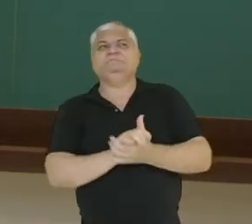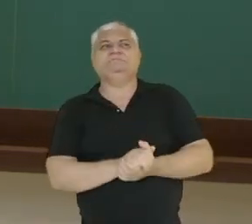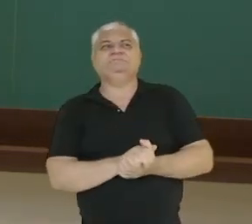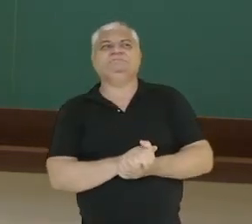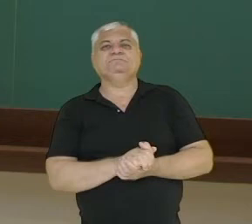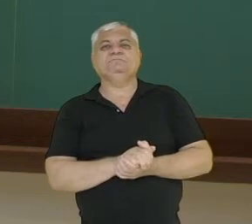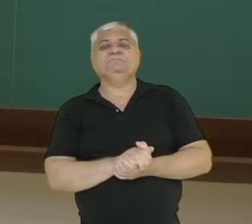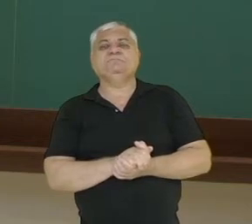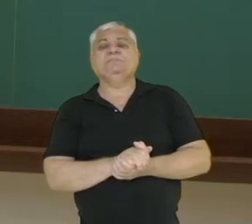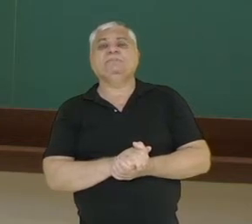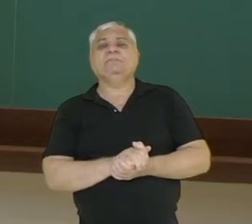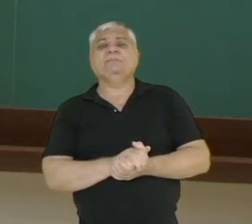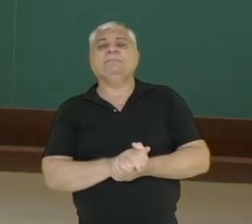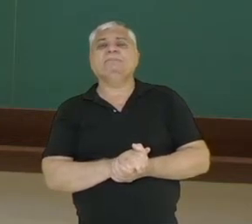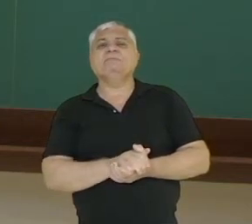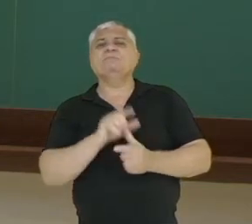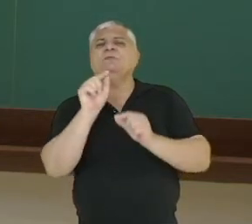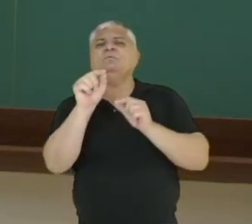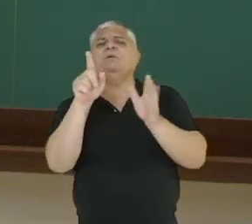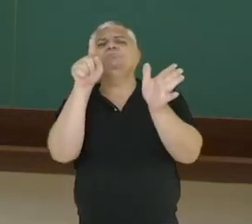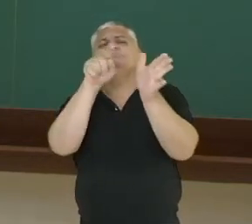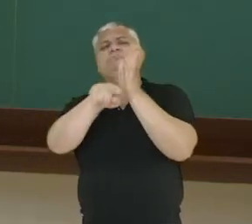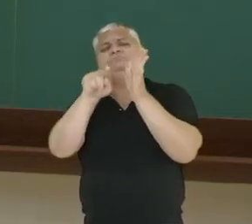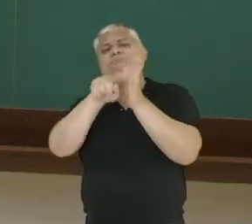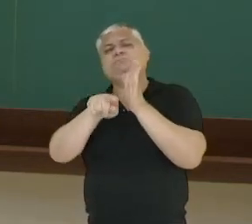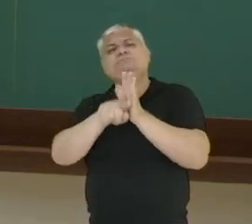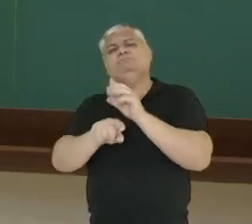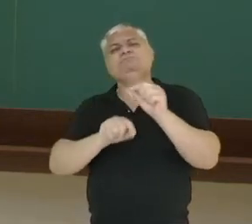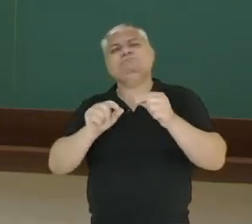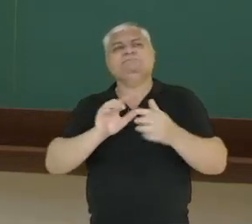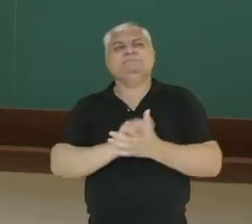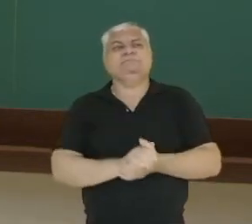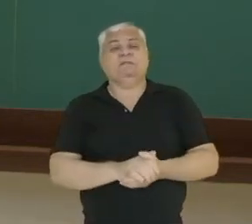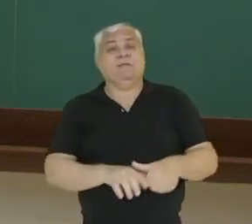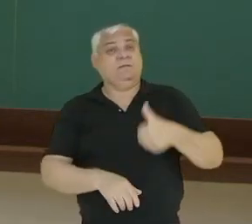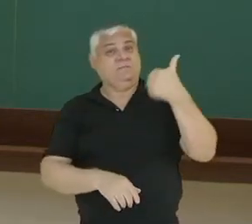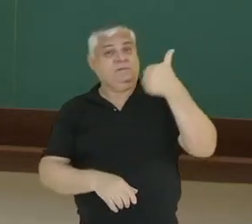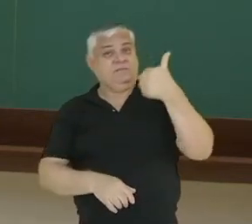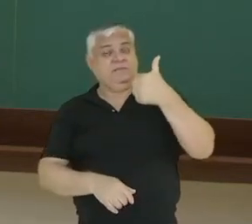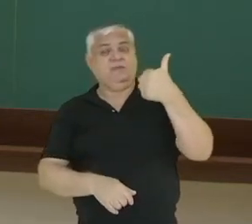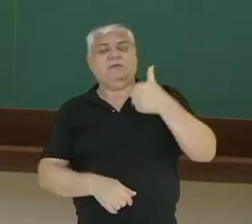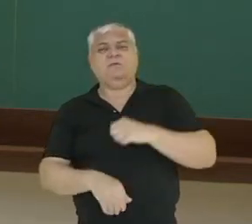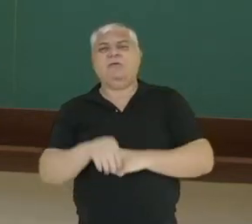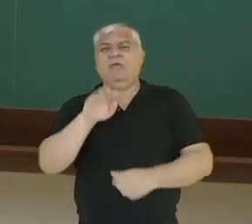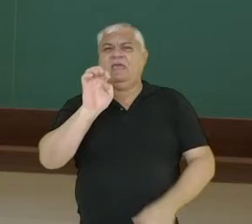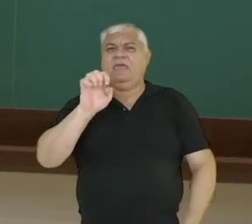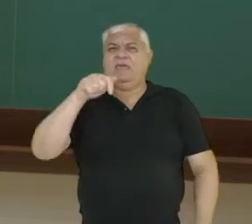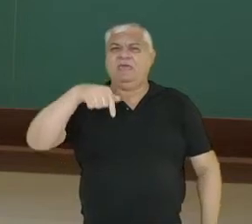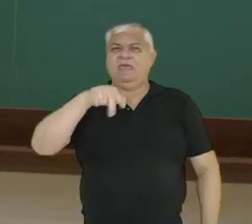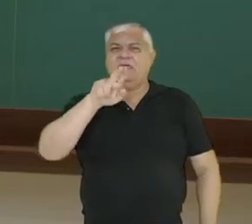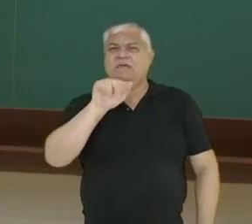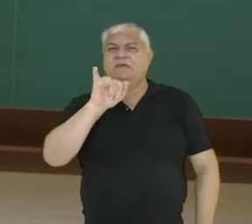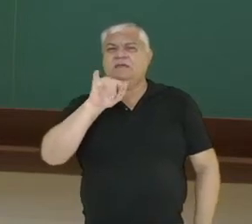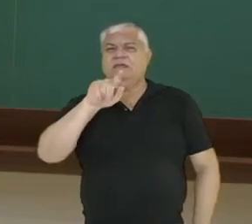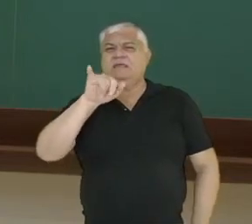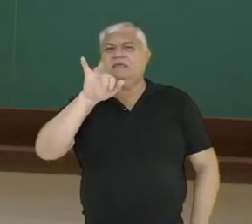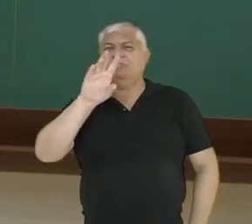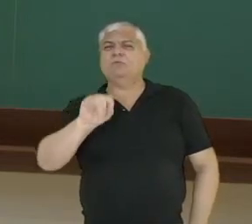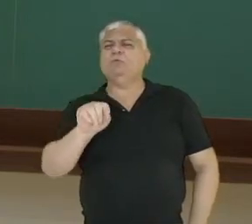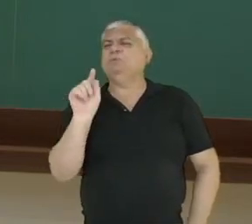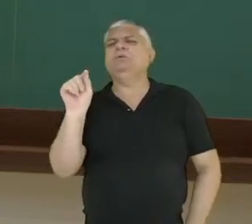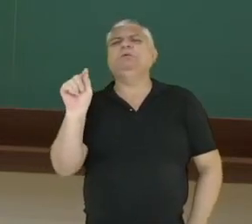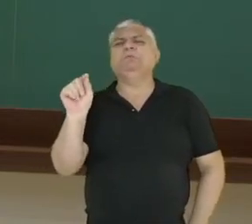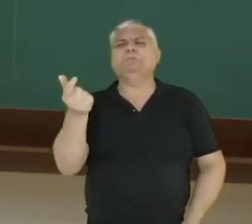bem. Professor, os questionamentos, os questionamentos são esses aqui. O que é equilíbrio? Sim,